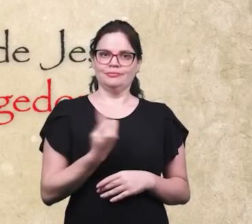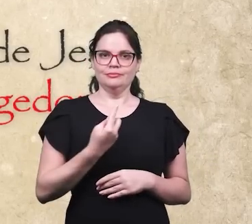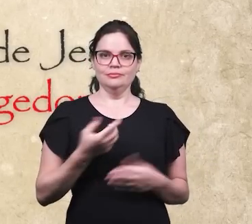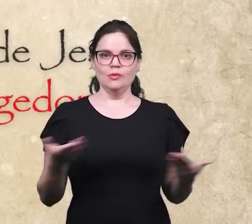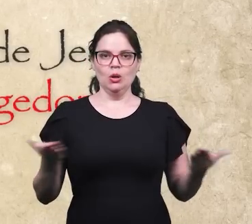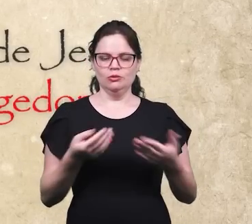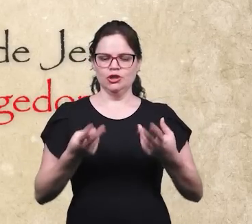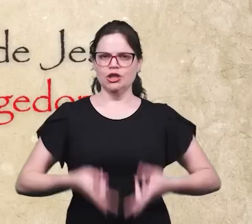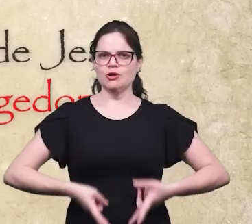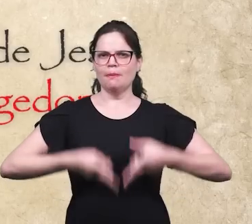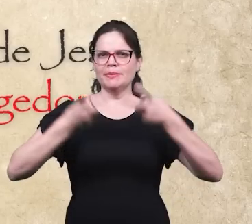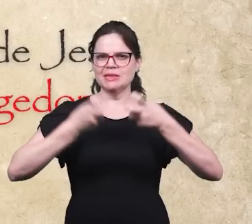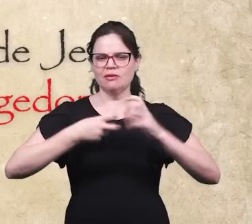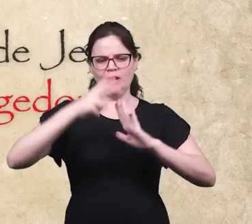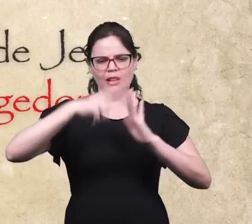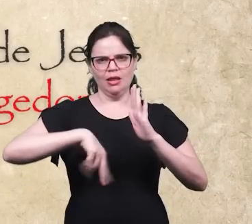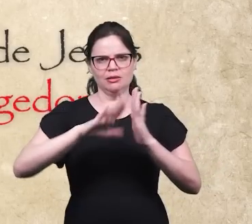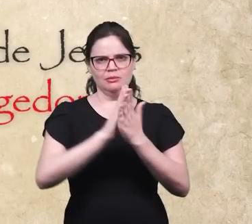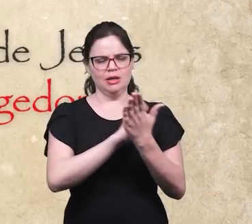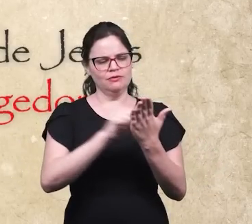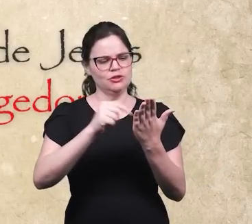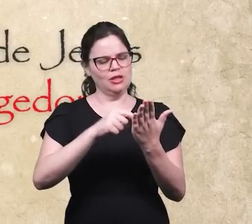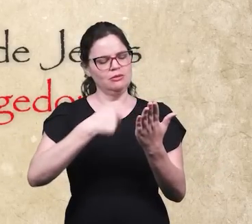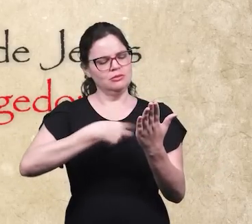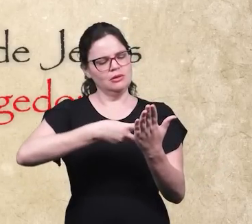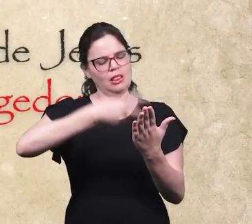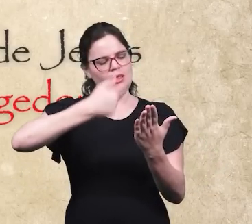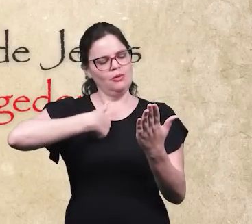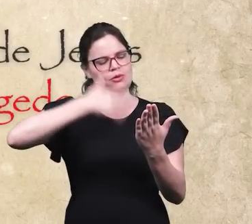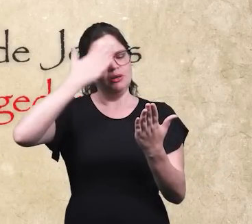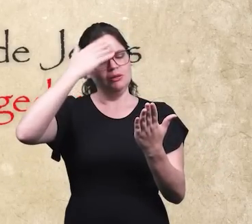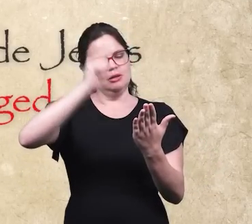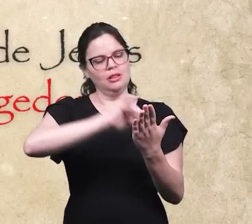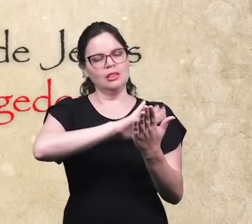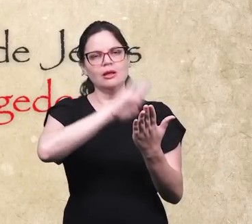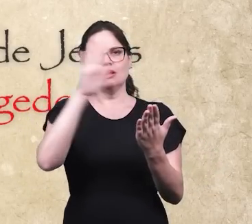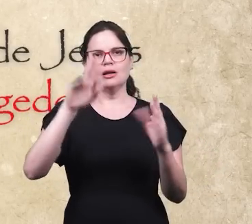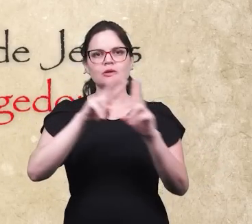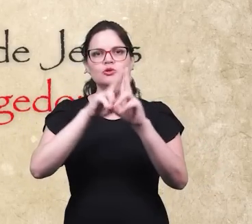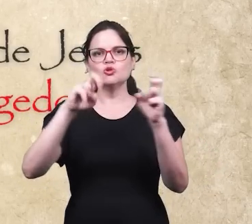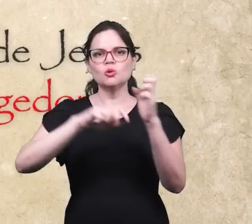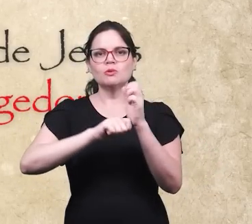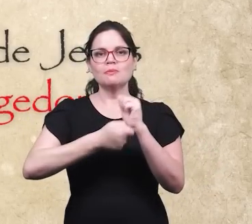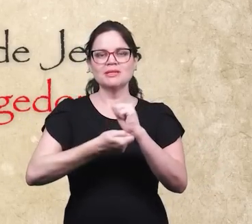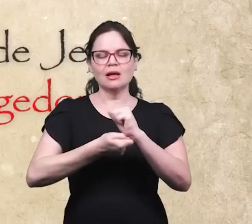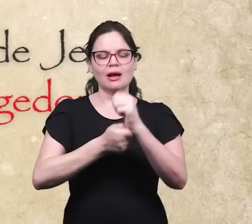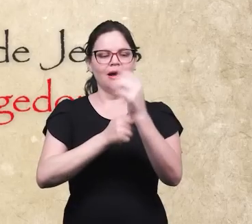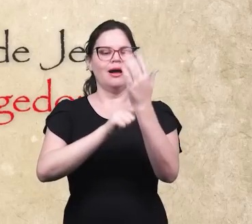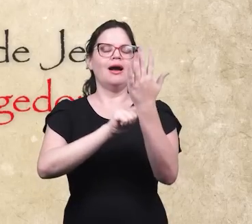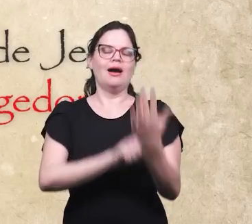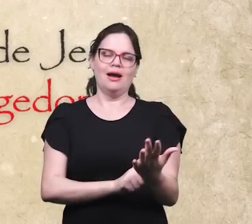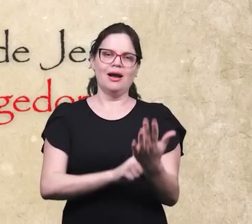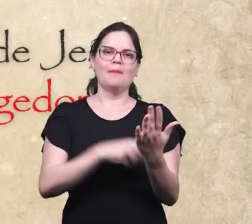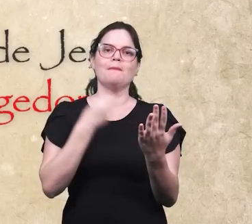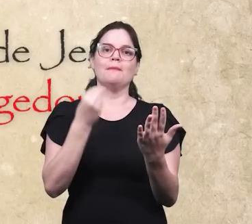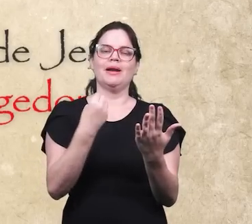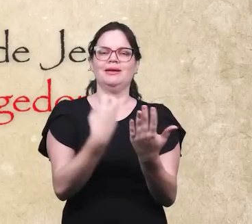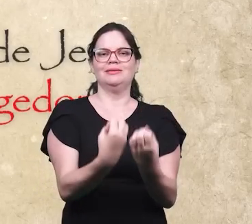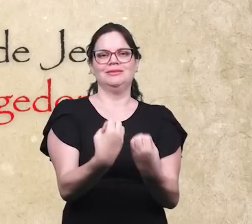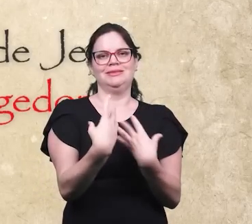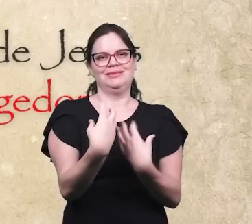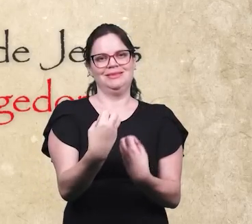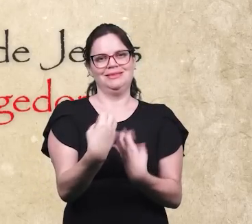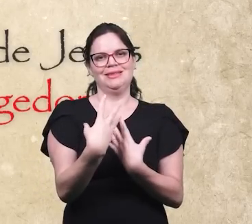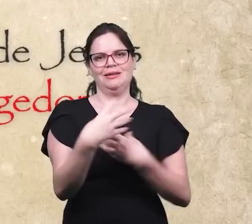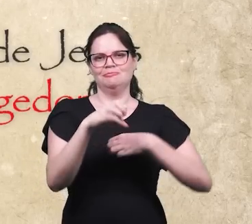a palavra do Senhor sendo aberta e os mistérios do Senhor descortinados para nos